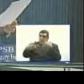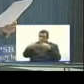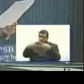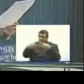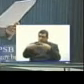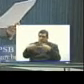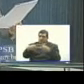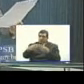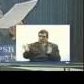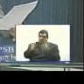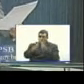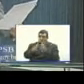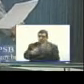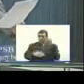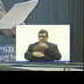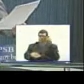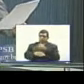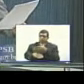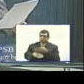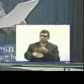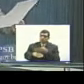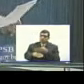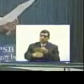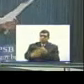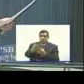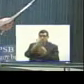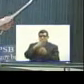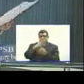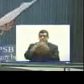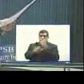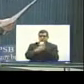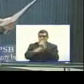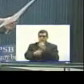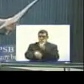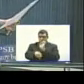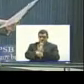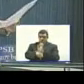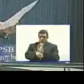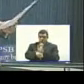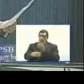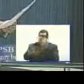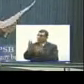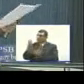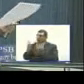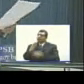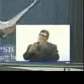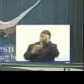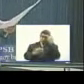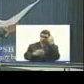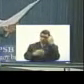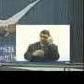com capacidade mínima de investimento Esse é o entendimento do Tribunal de Contas do Estado gastos com pessoal